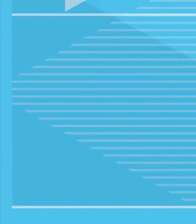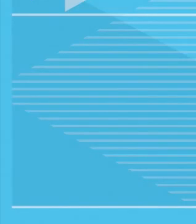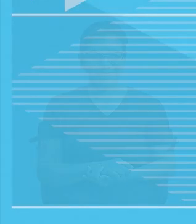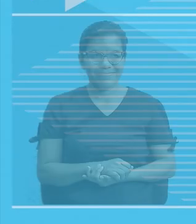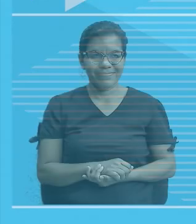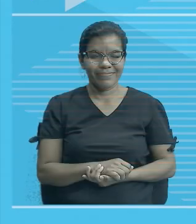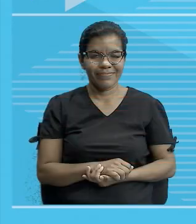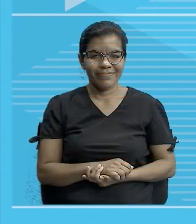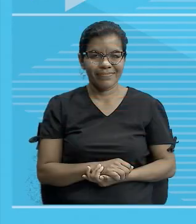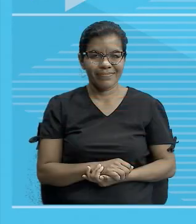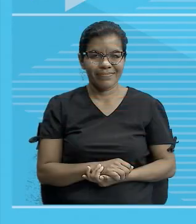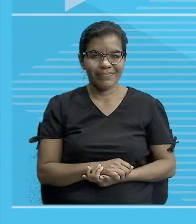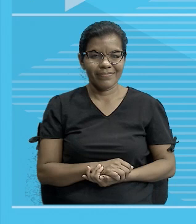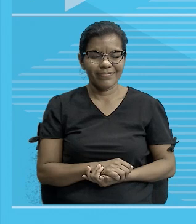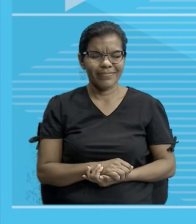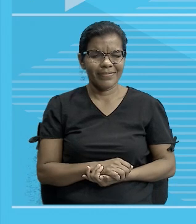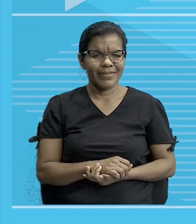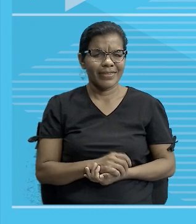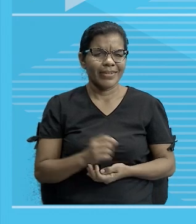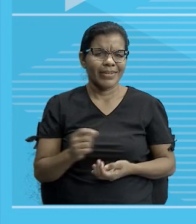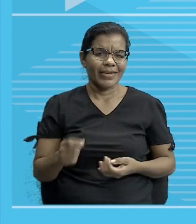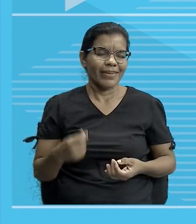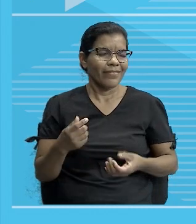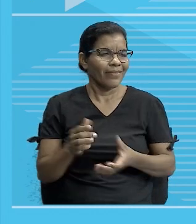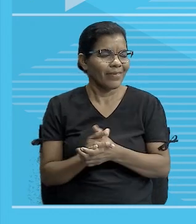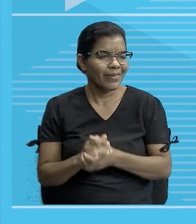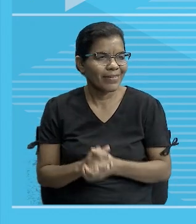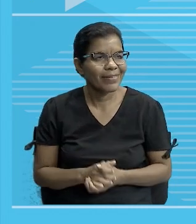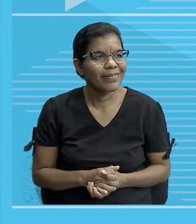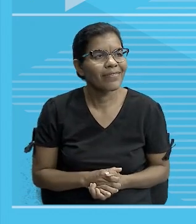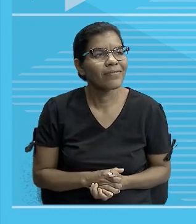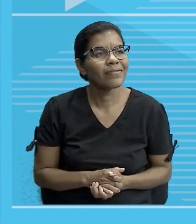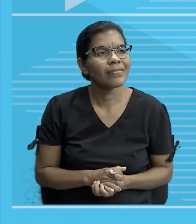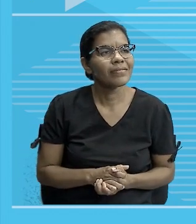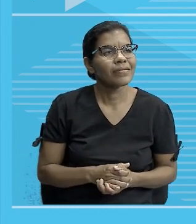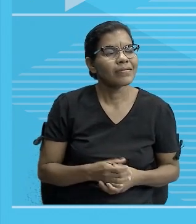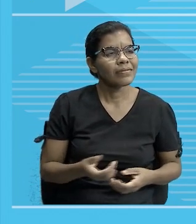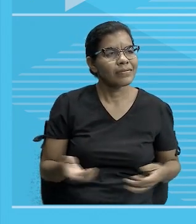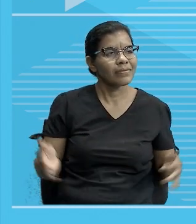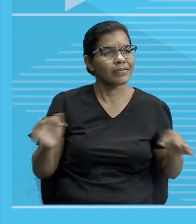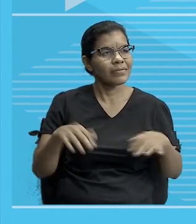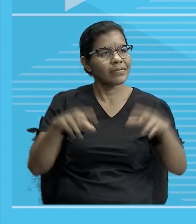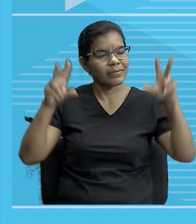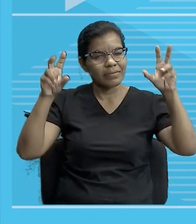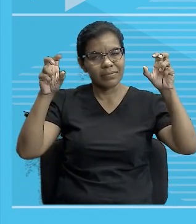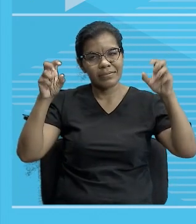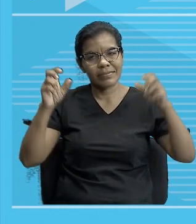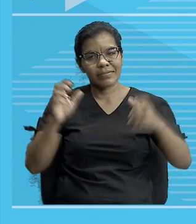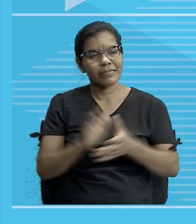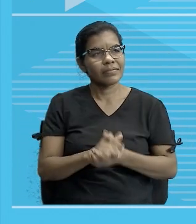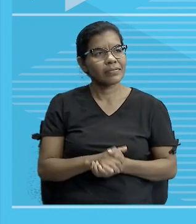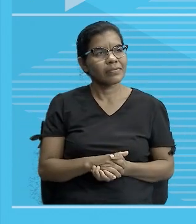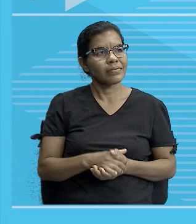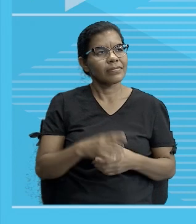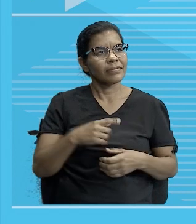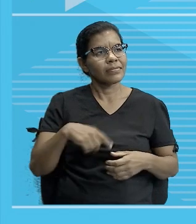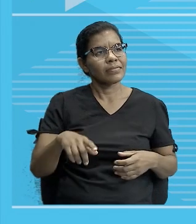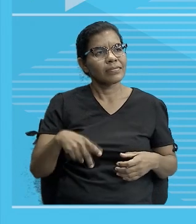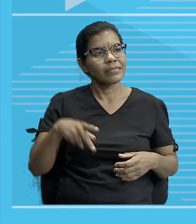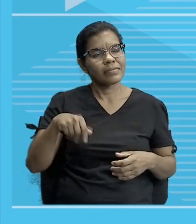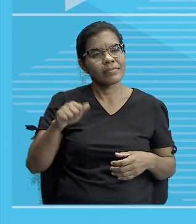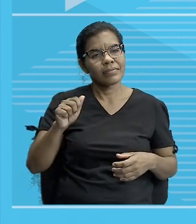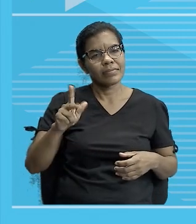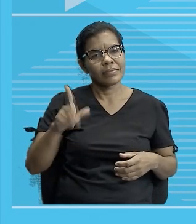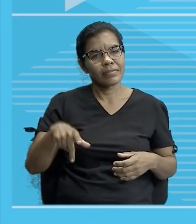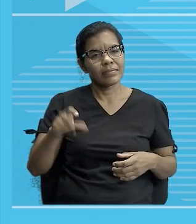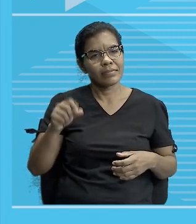Opa! Quem foi que disse epa? Vamos fechar essa temática, galerinha, ó. Tá aí o Napoleão